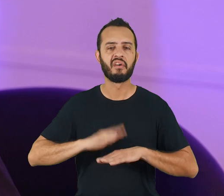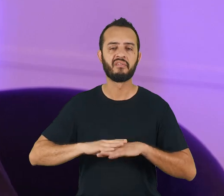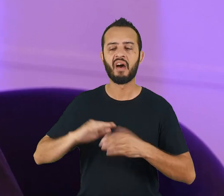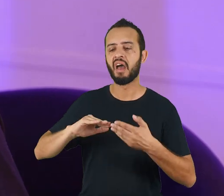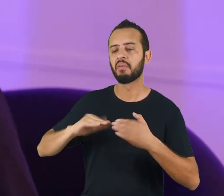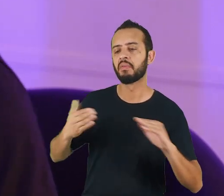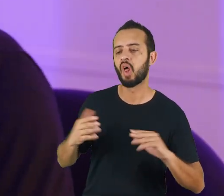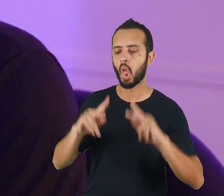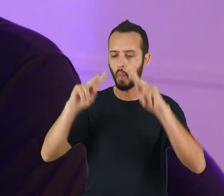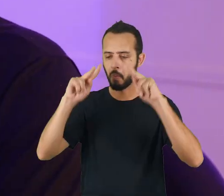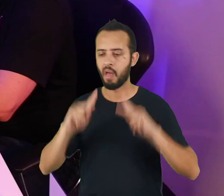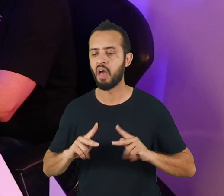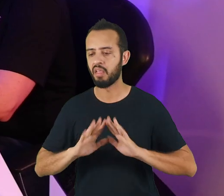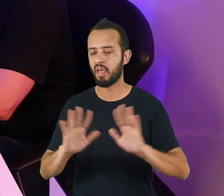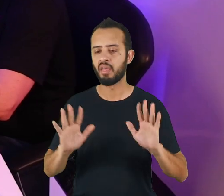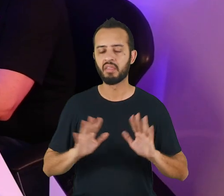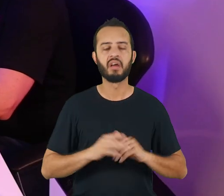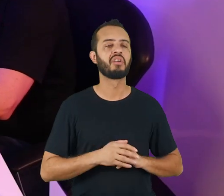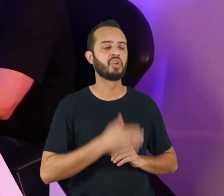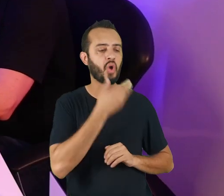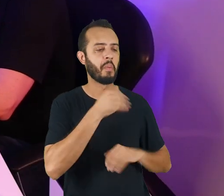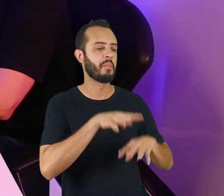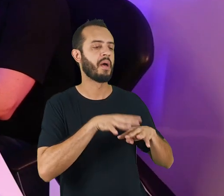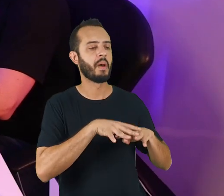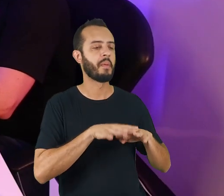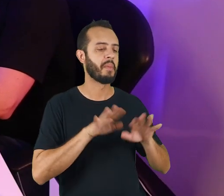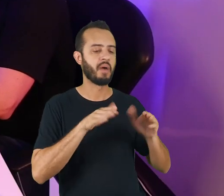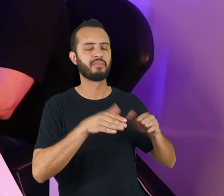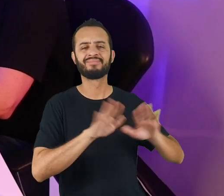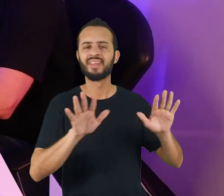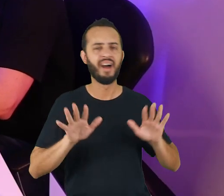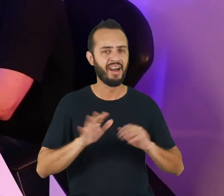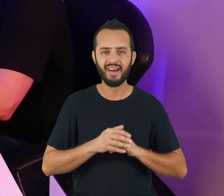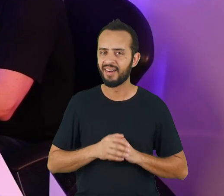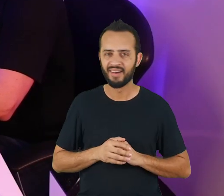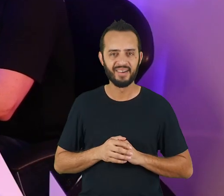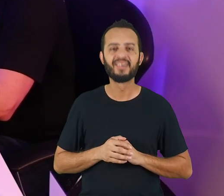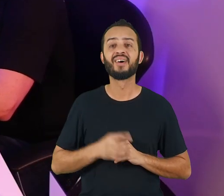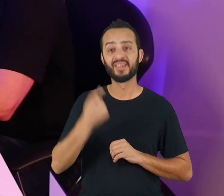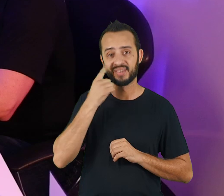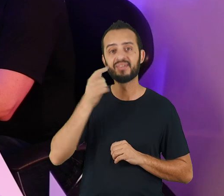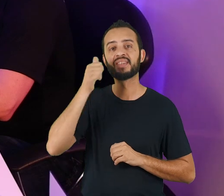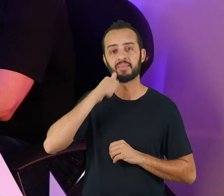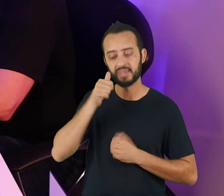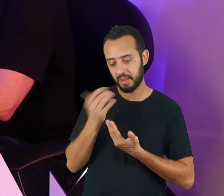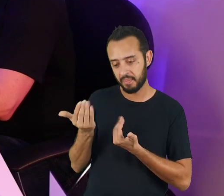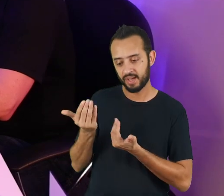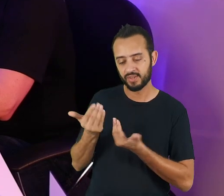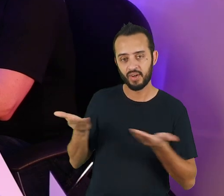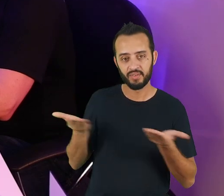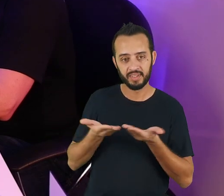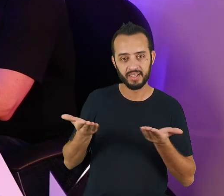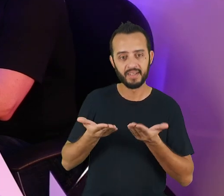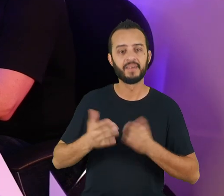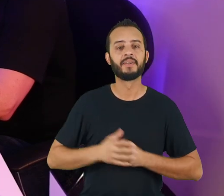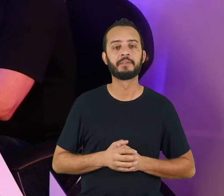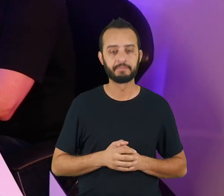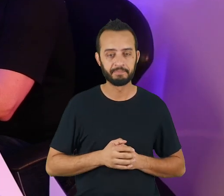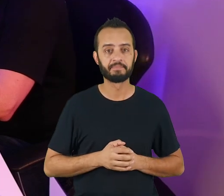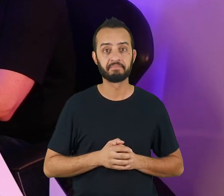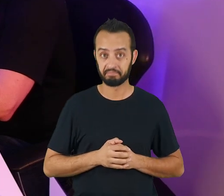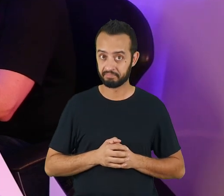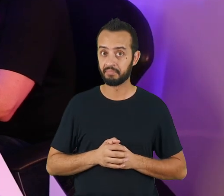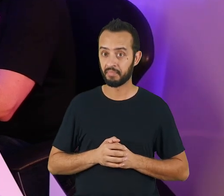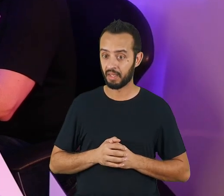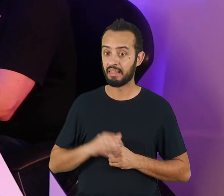biológicas ou humanas e menino faz exatas eu tô vendo a mulherada assim essas meninas mais jovens assim né